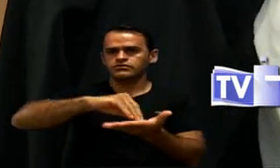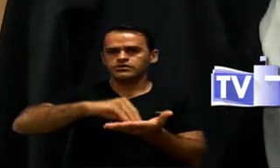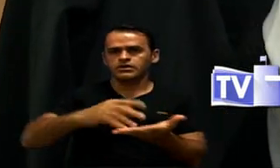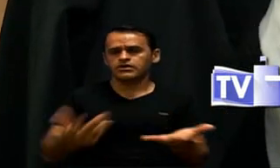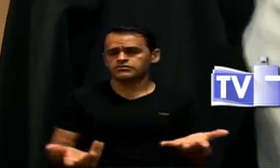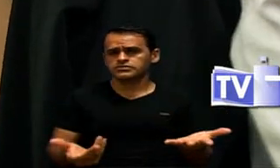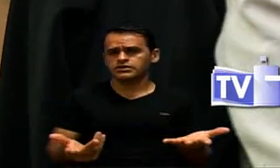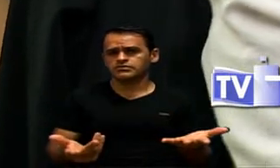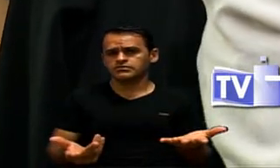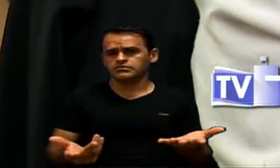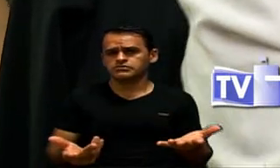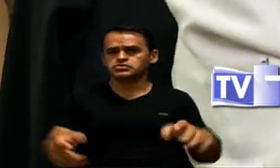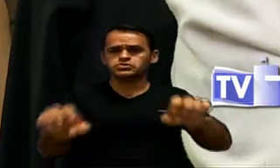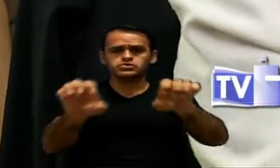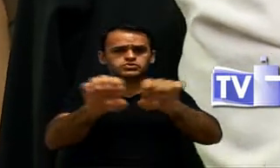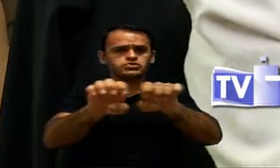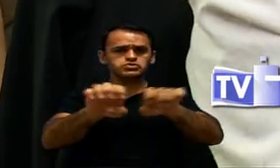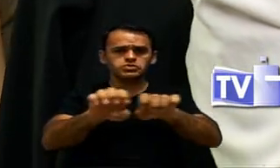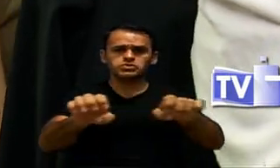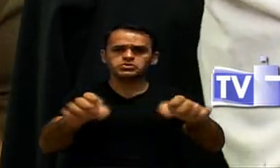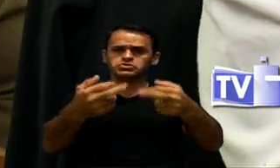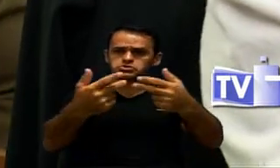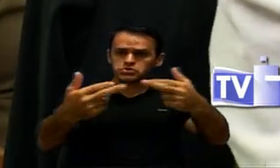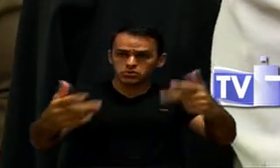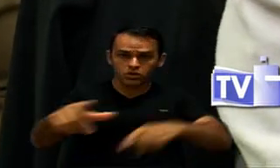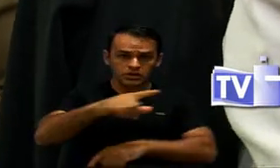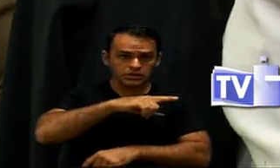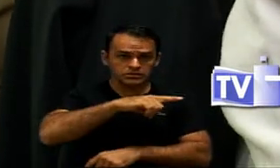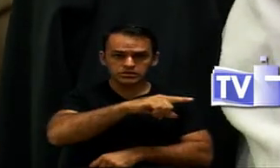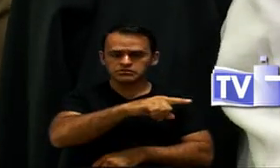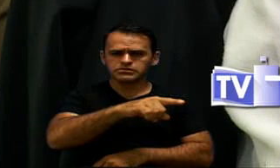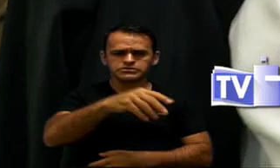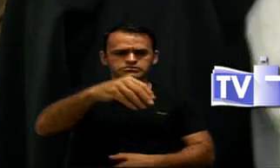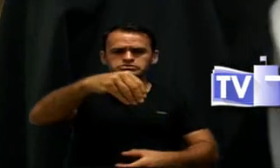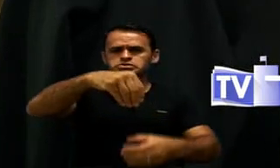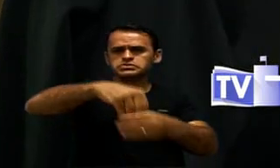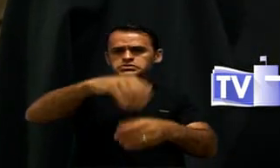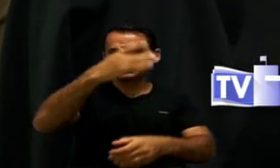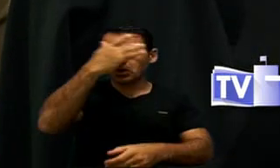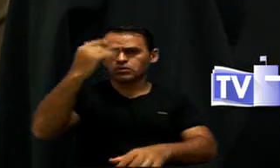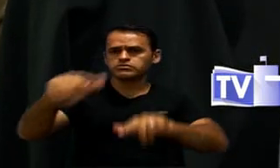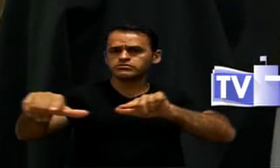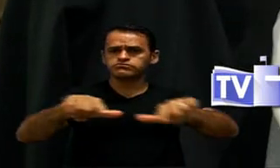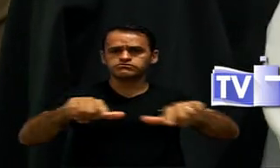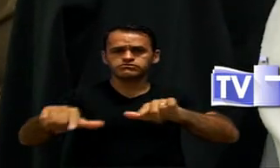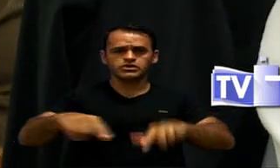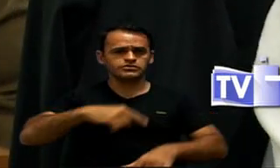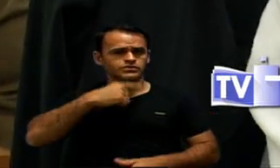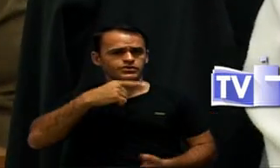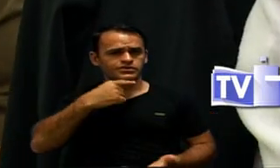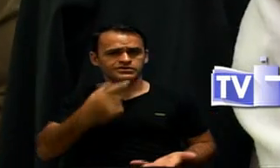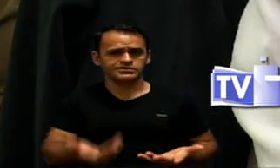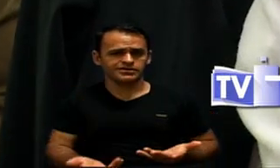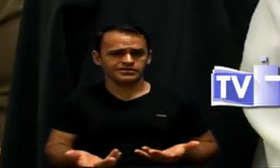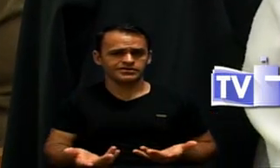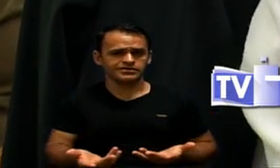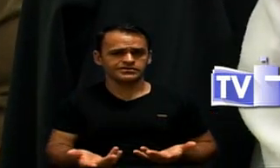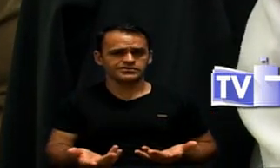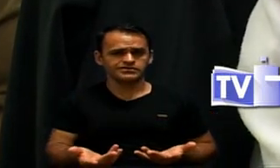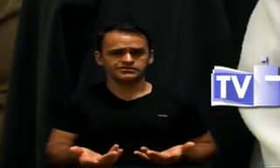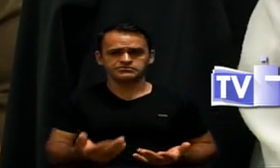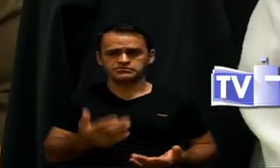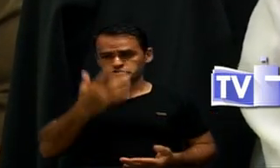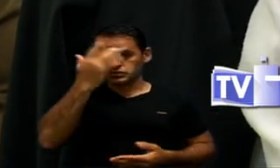ter a estrutura legal se ela está esvaziada de conteúdo, porque não consegue dar conta